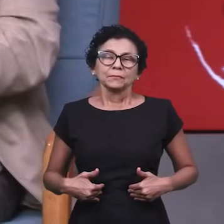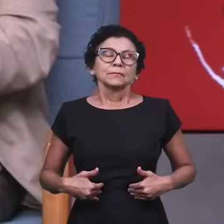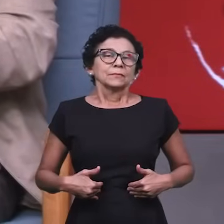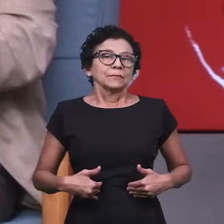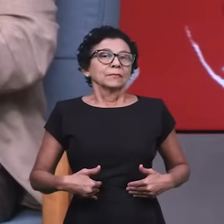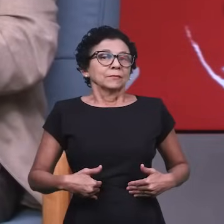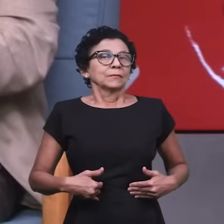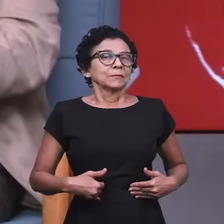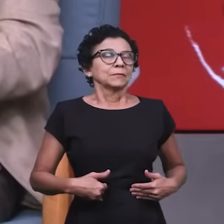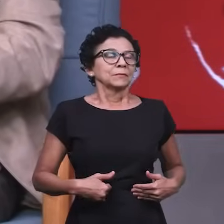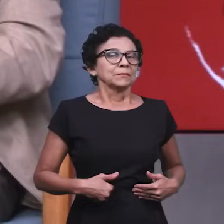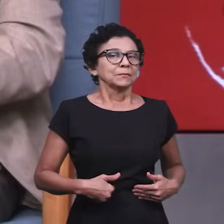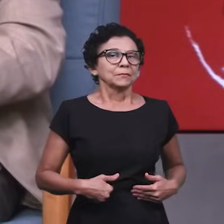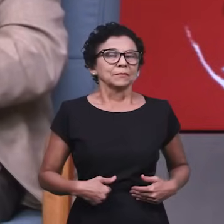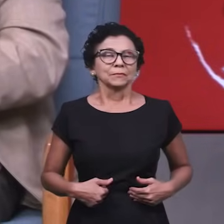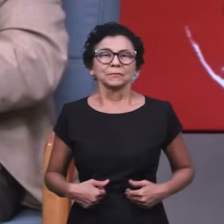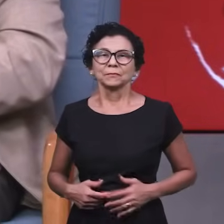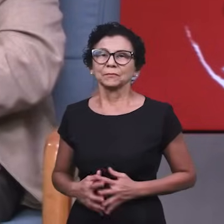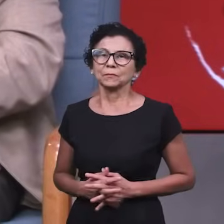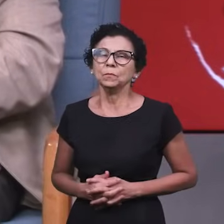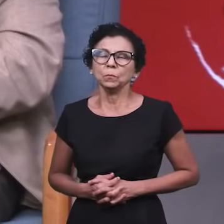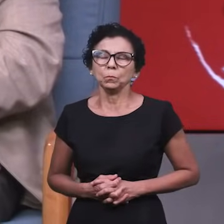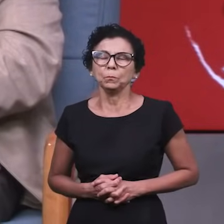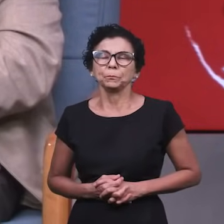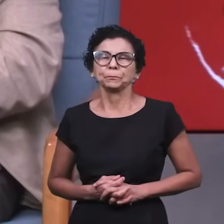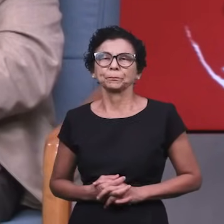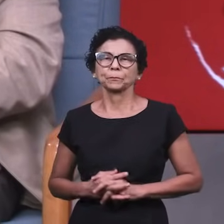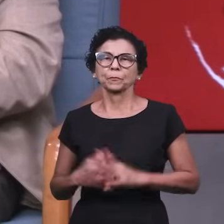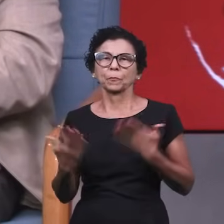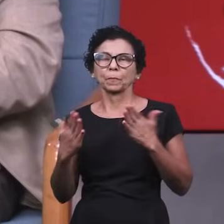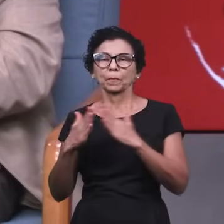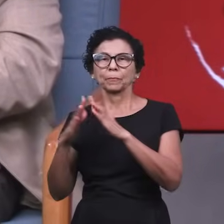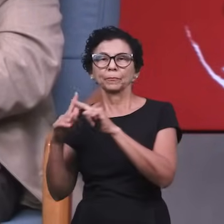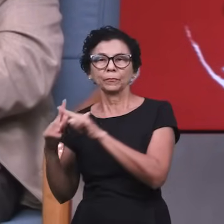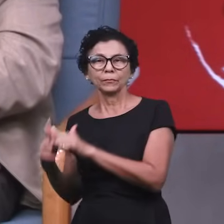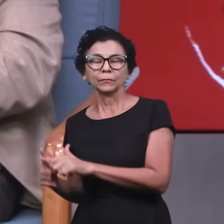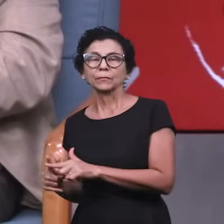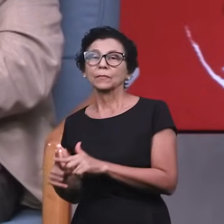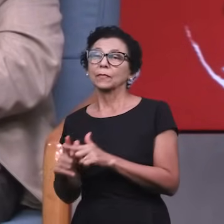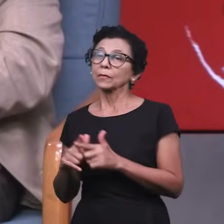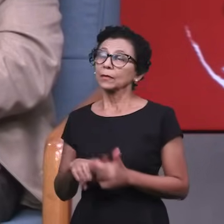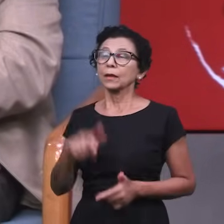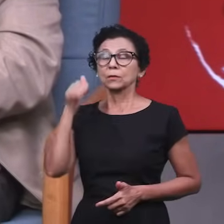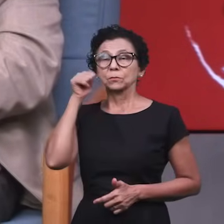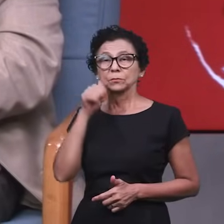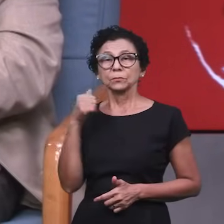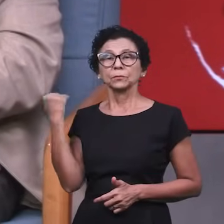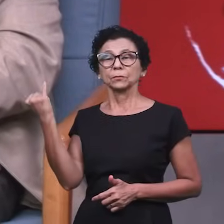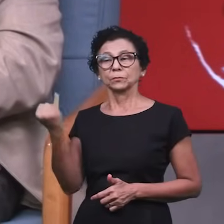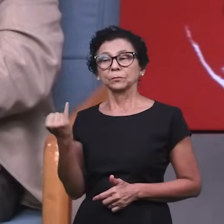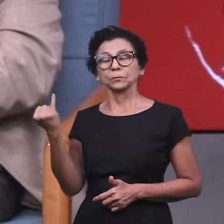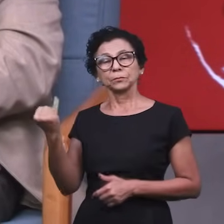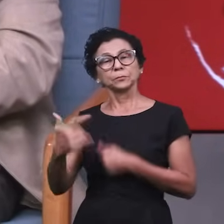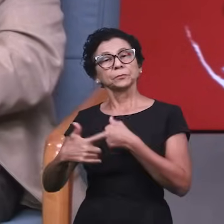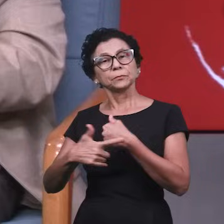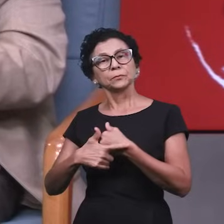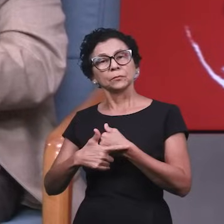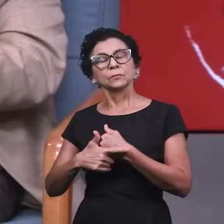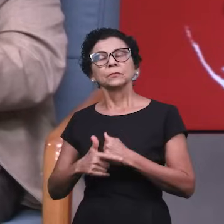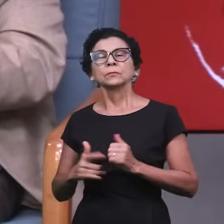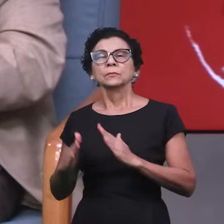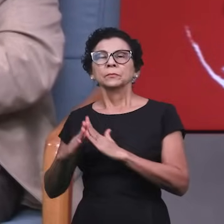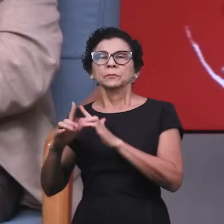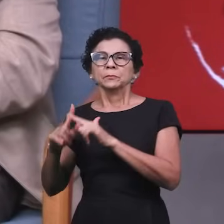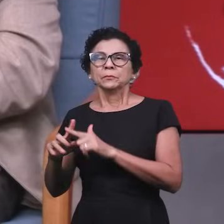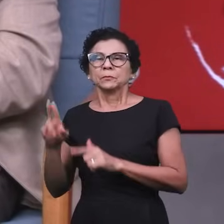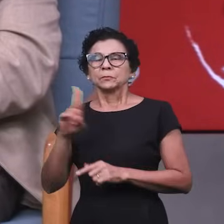As mulheres têm uma participação na igreja? Sim, têm uma participação muito importante na igreja. Elas são usadas